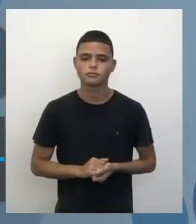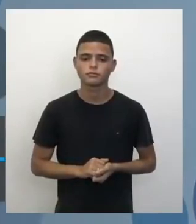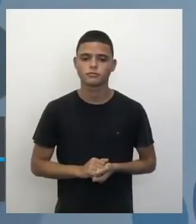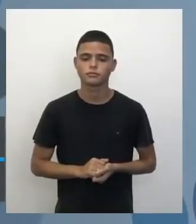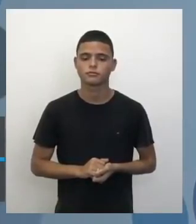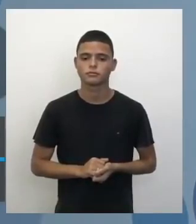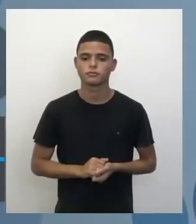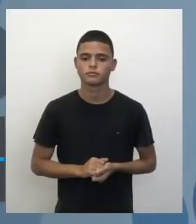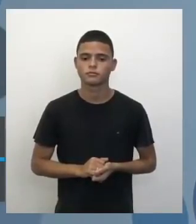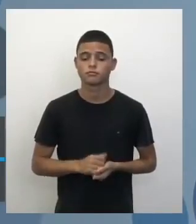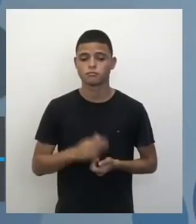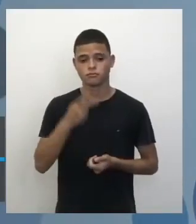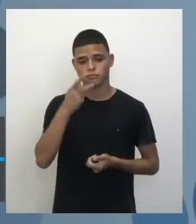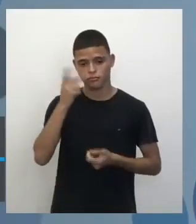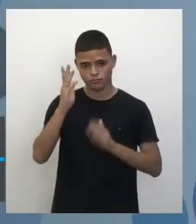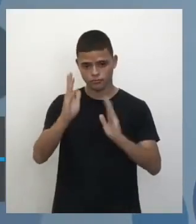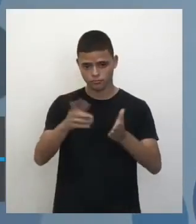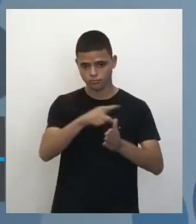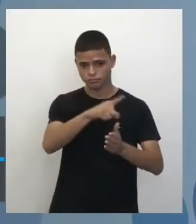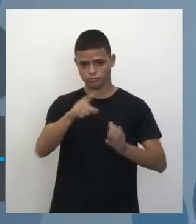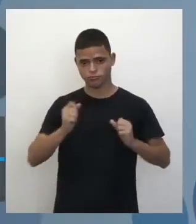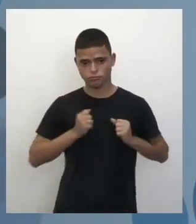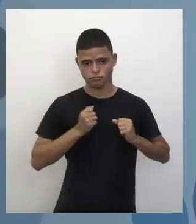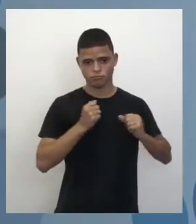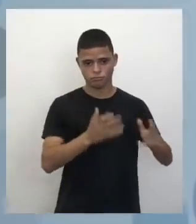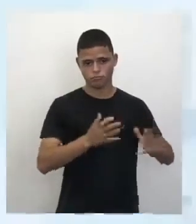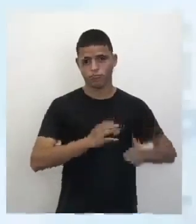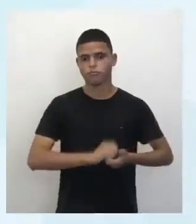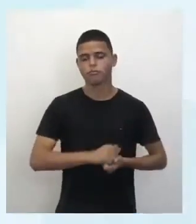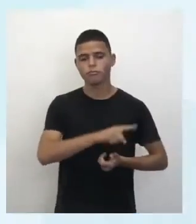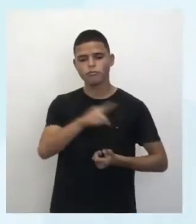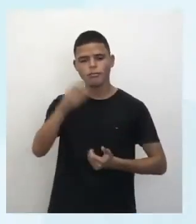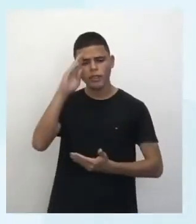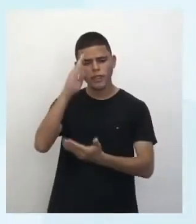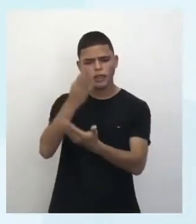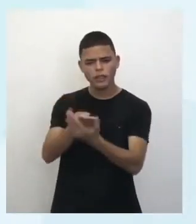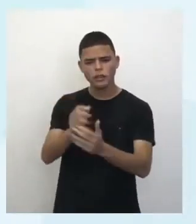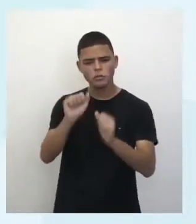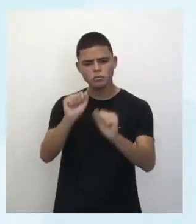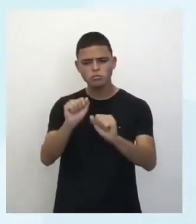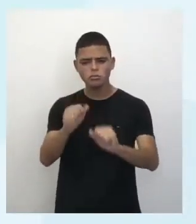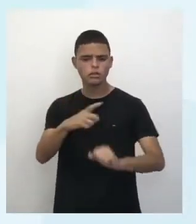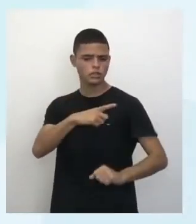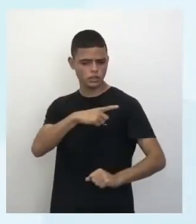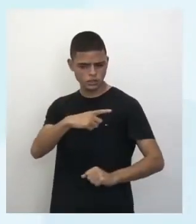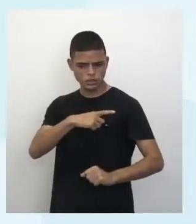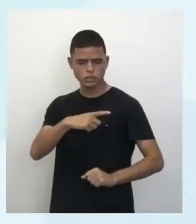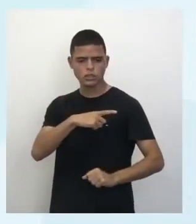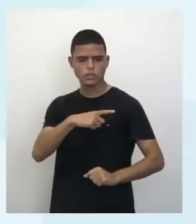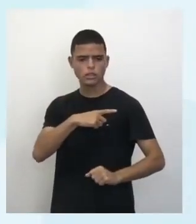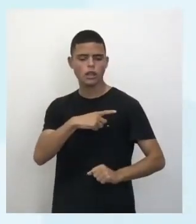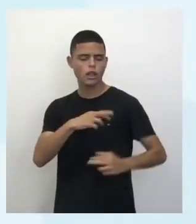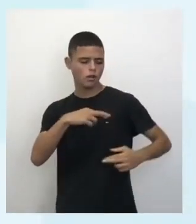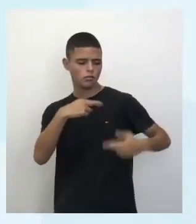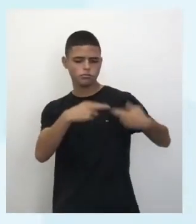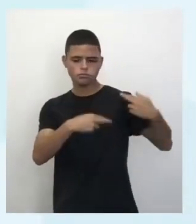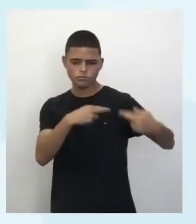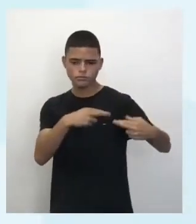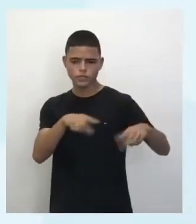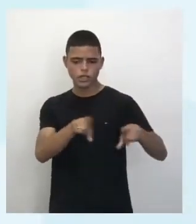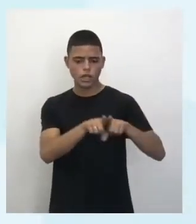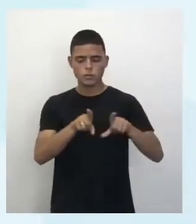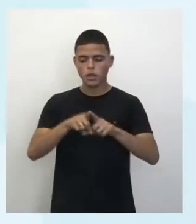só, falamos sobre isso. Participação de vocês agora. Você acredita que possa existir uma relação entre o espaço